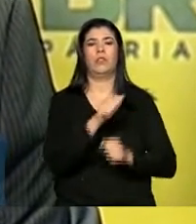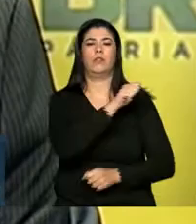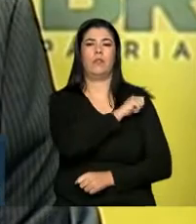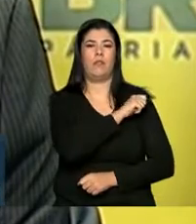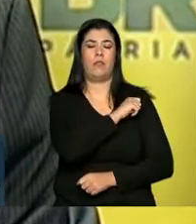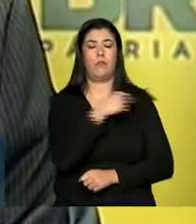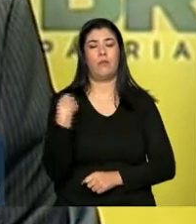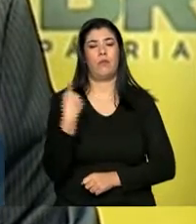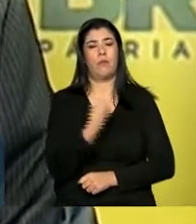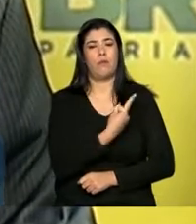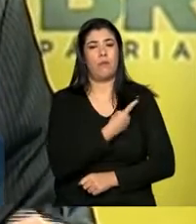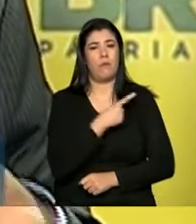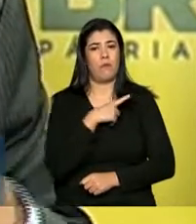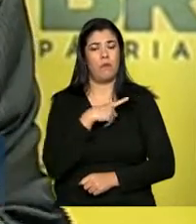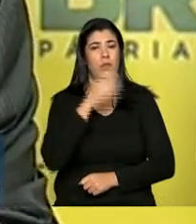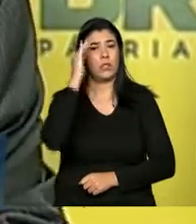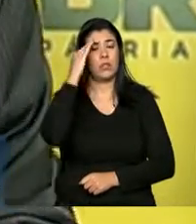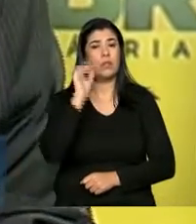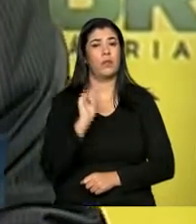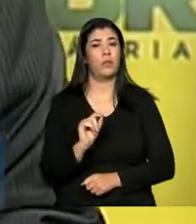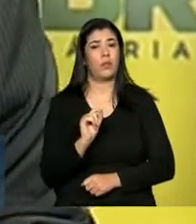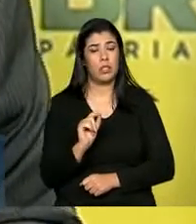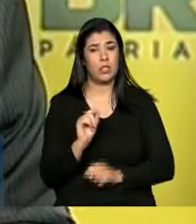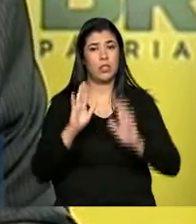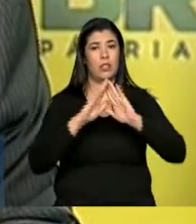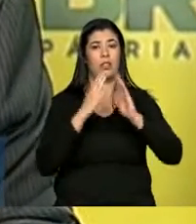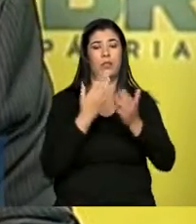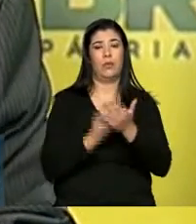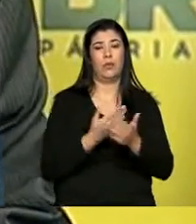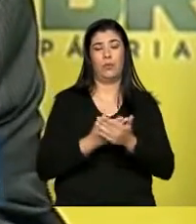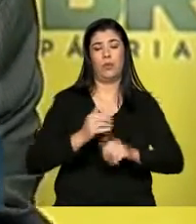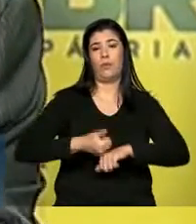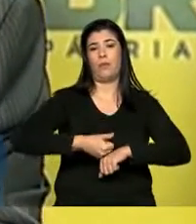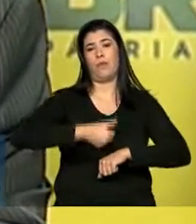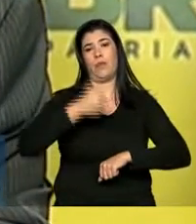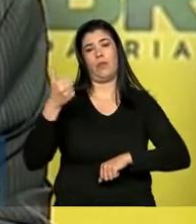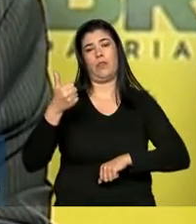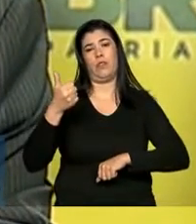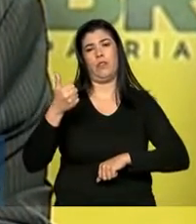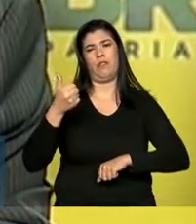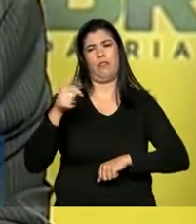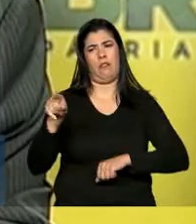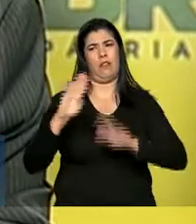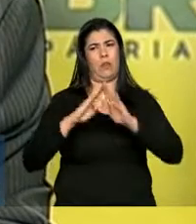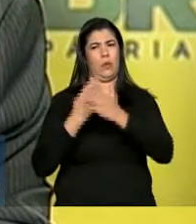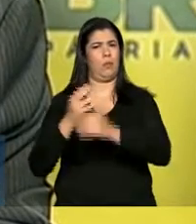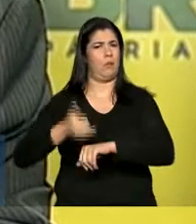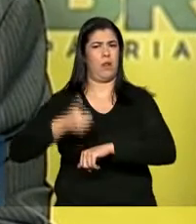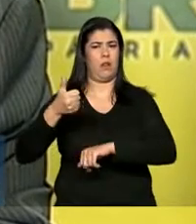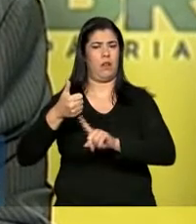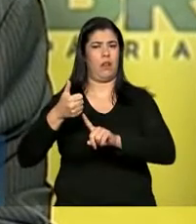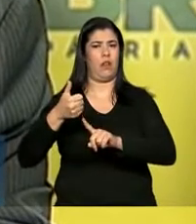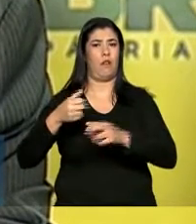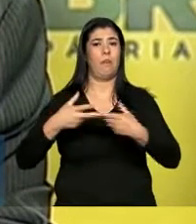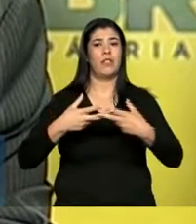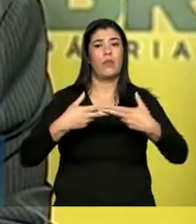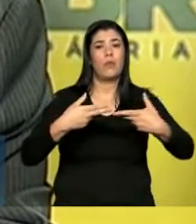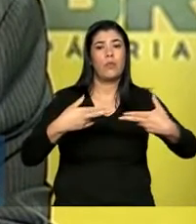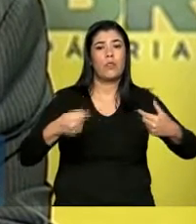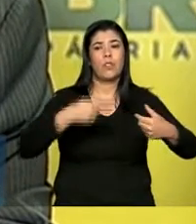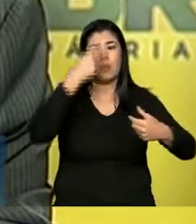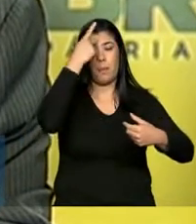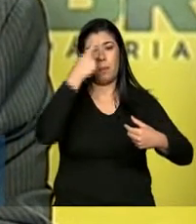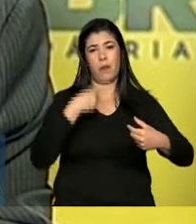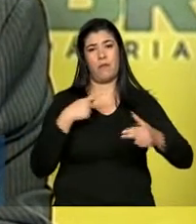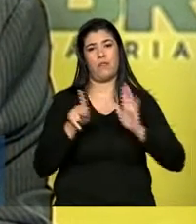nós estamos entendendo que uma escola é melhor, quando na verdade ela não é melhor. A condição social dos alunos é